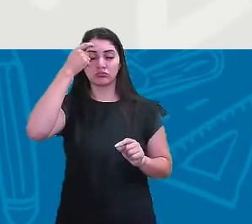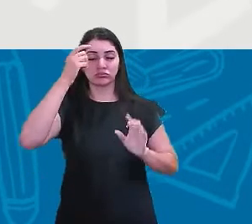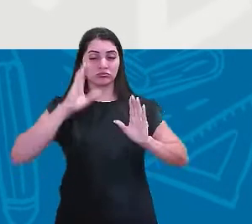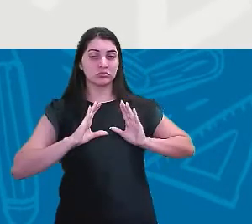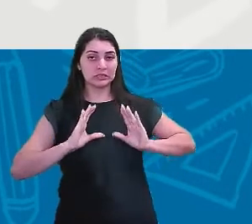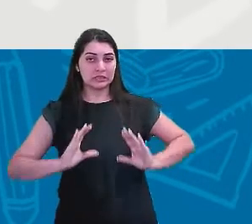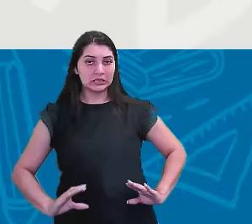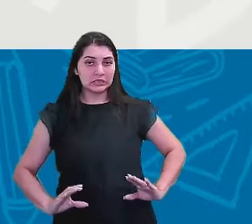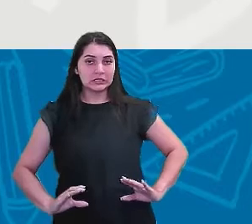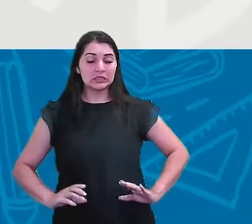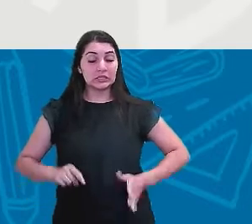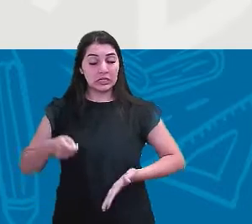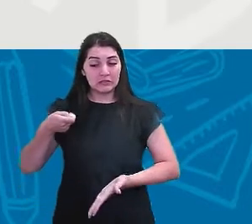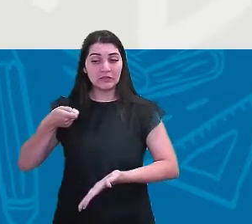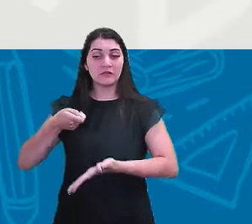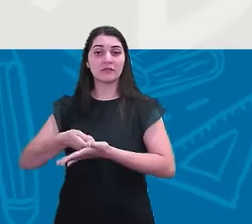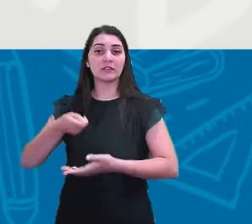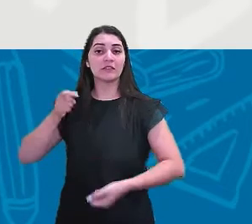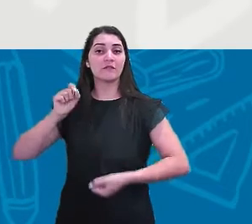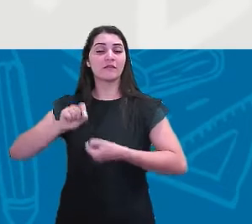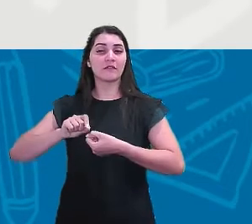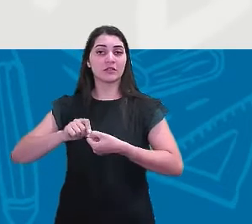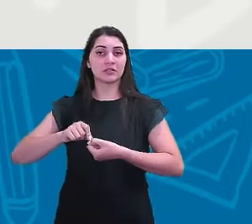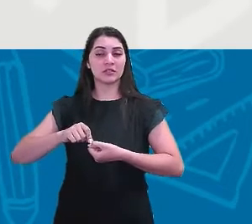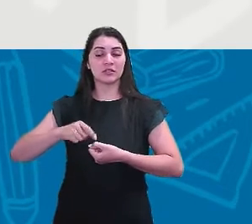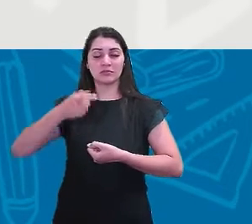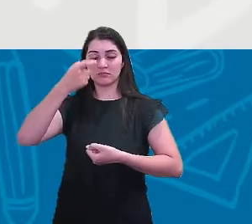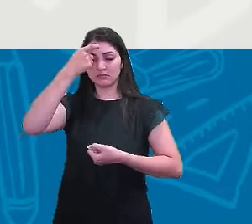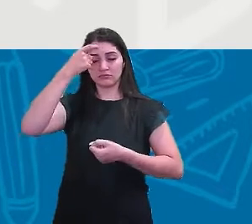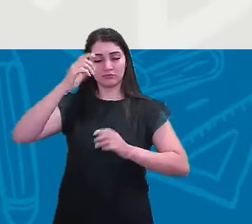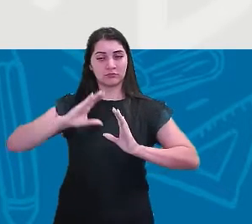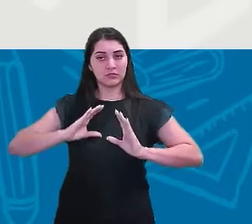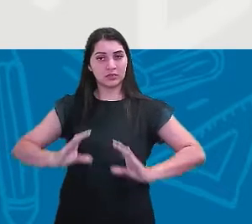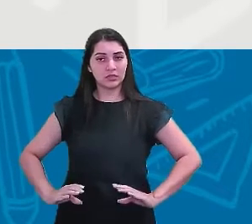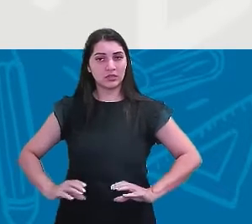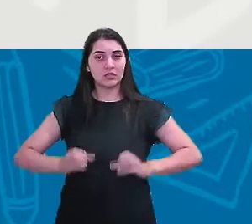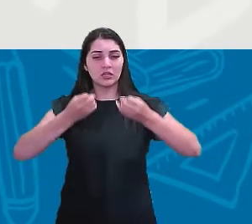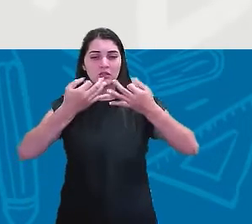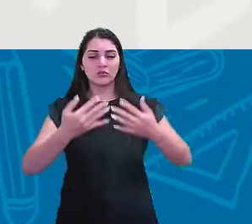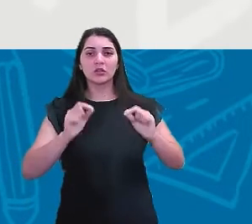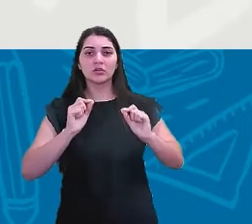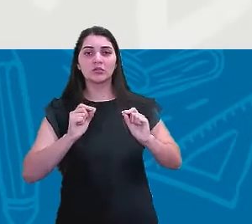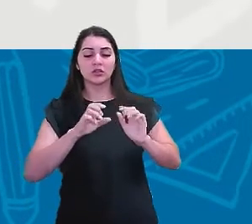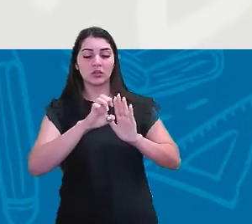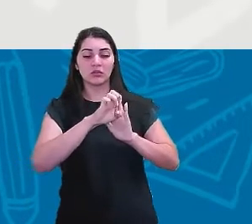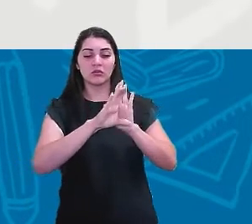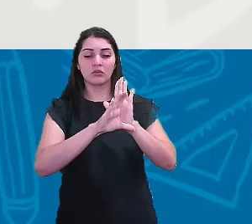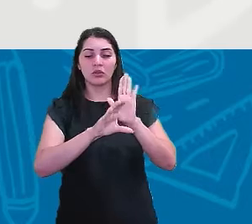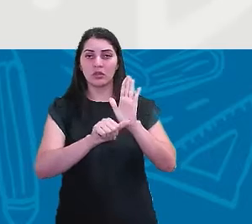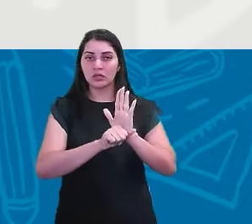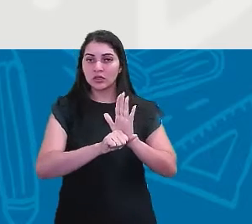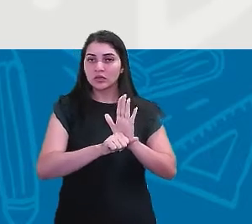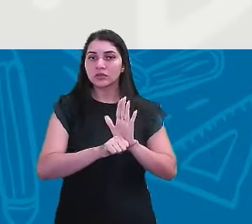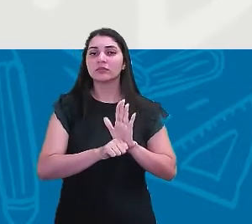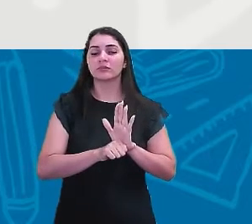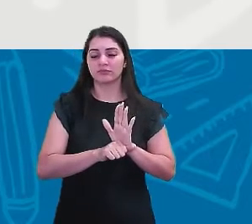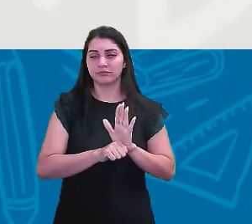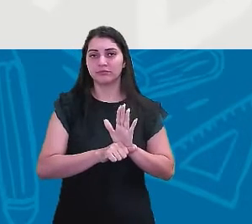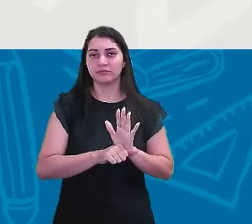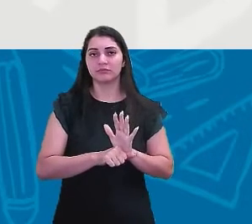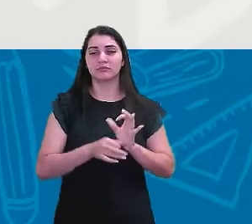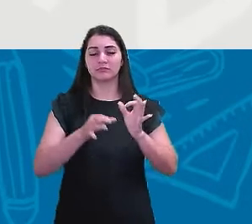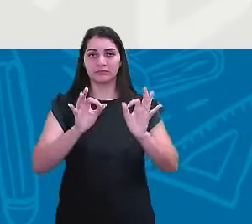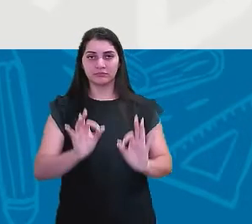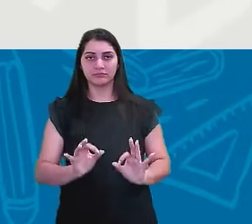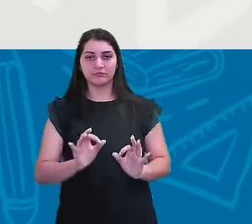a cidadania. Falamos sobre o ECA. Lembra o que é o ECA? Estatuto da Criança e do